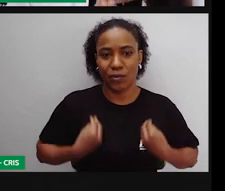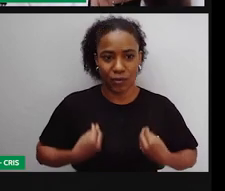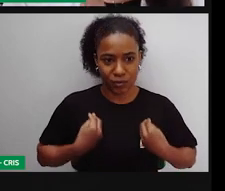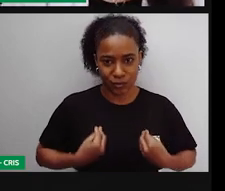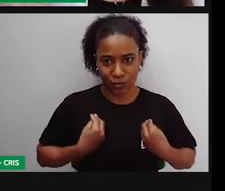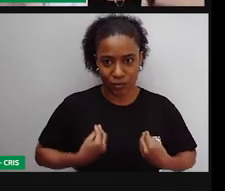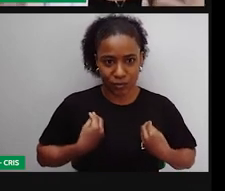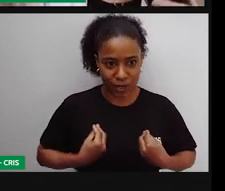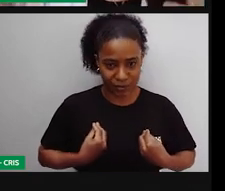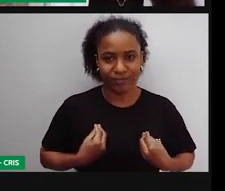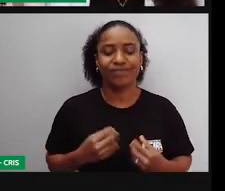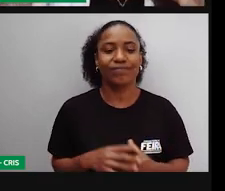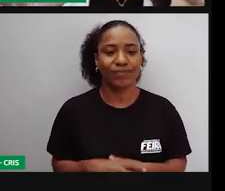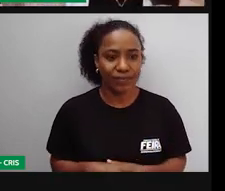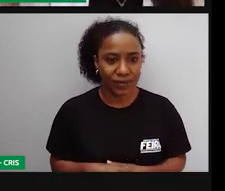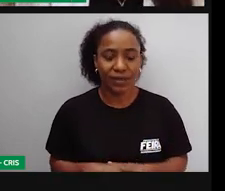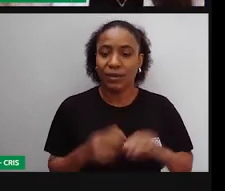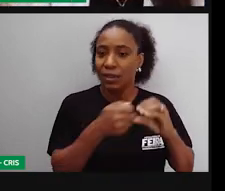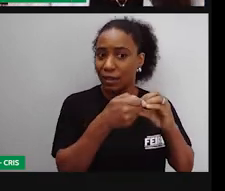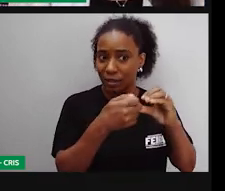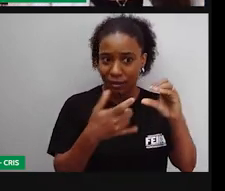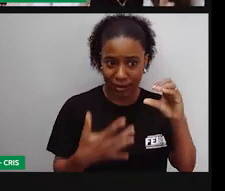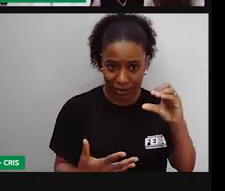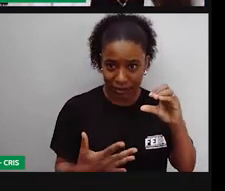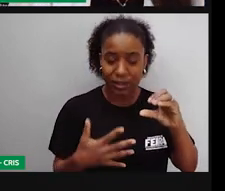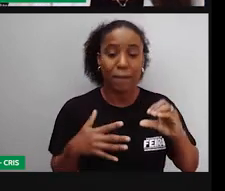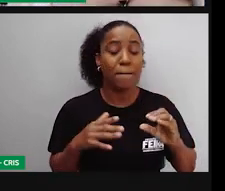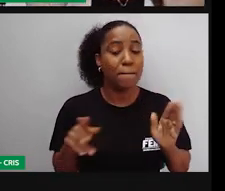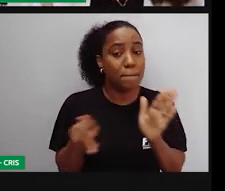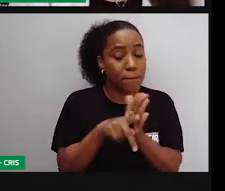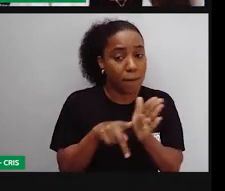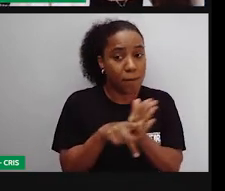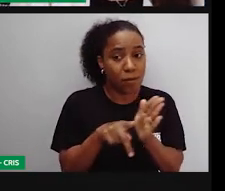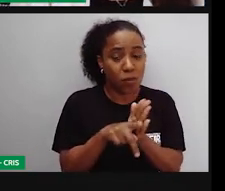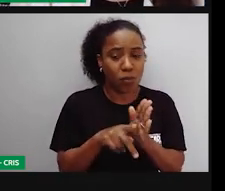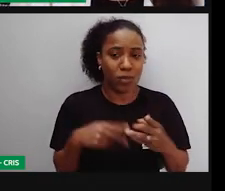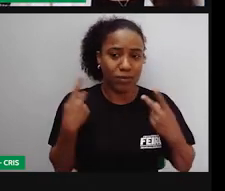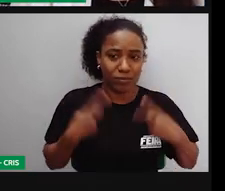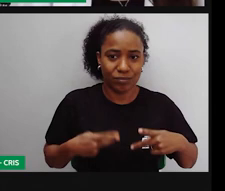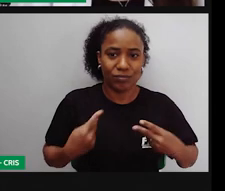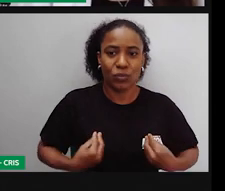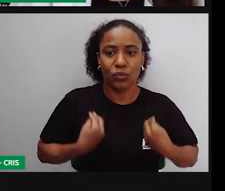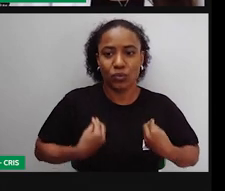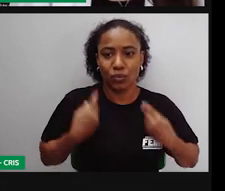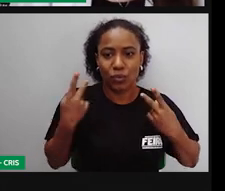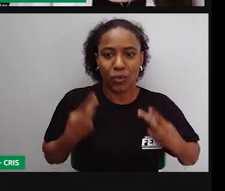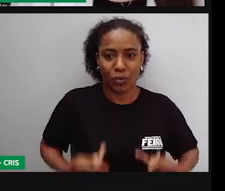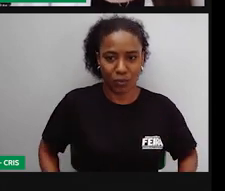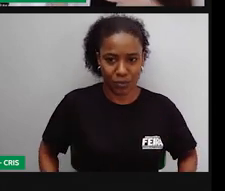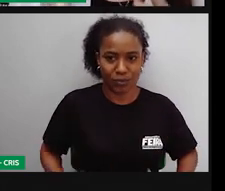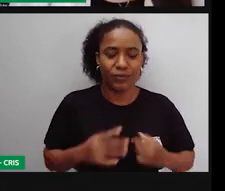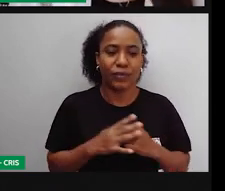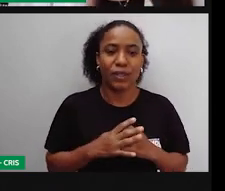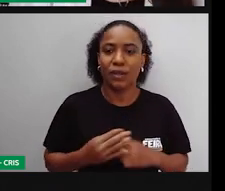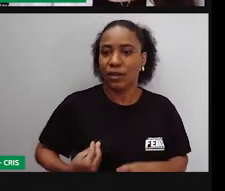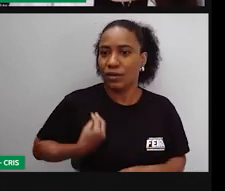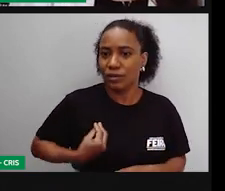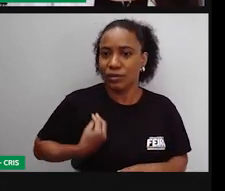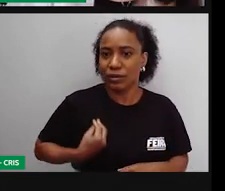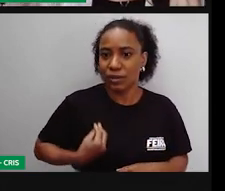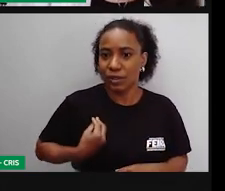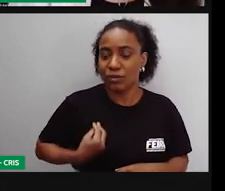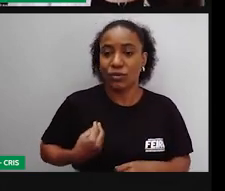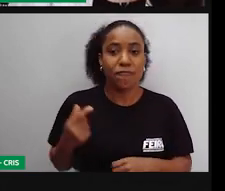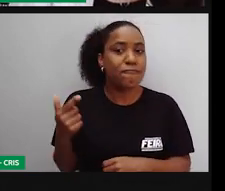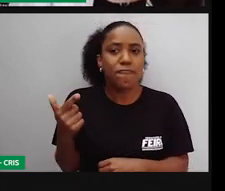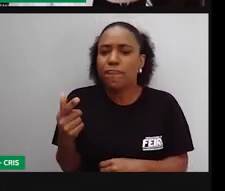é fácil definir o ser humano, mas que ele tem características específicas que precisam levar em consideração, diferente de seres, né,